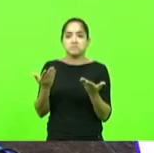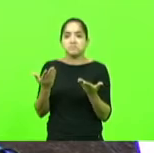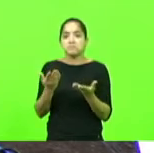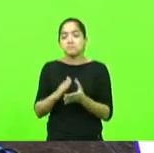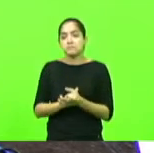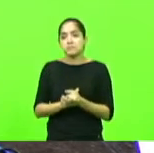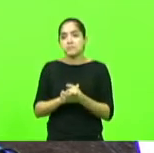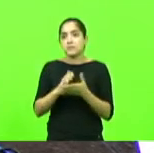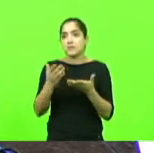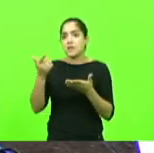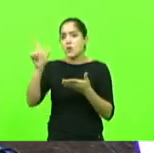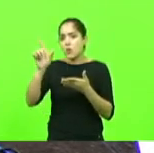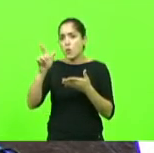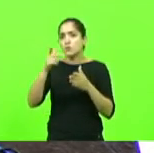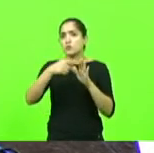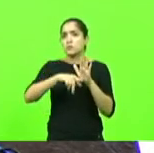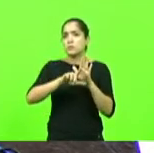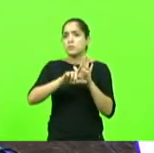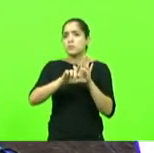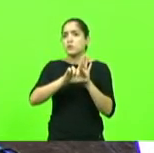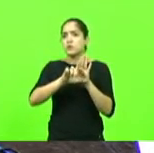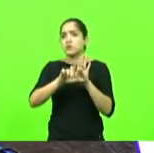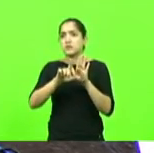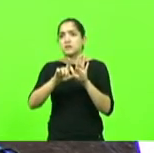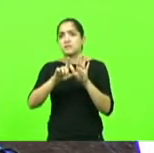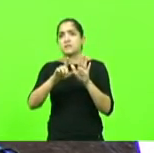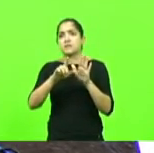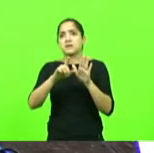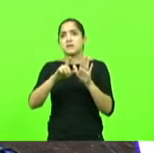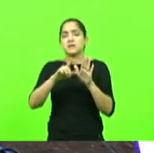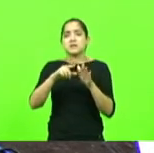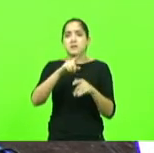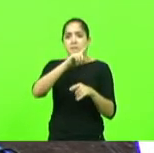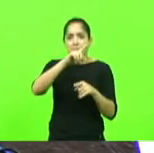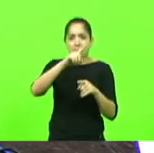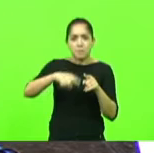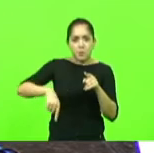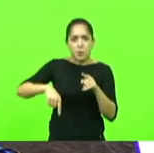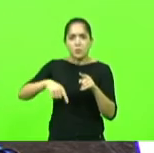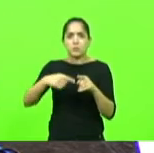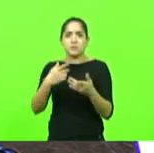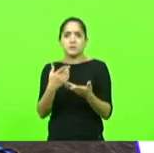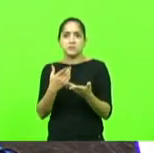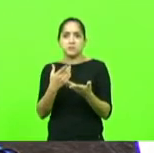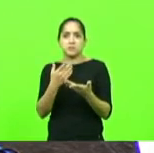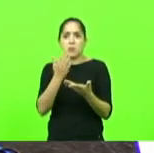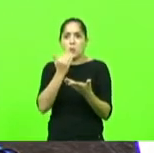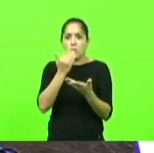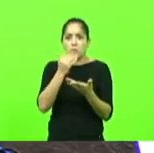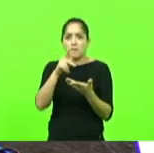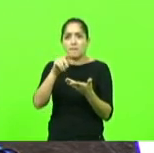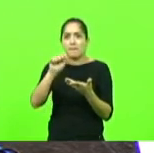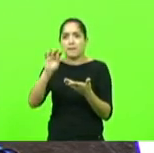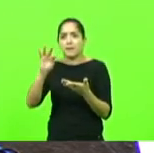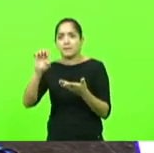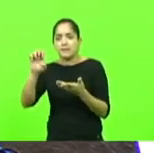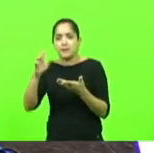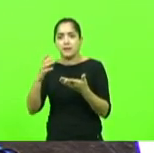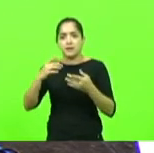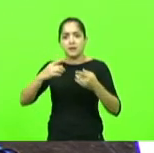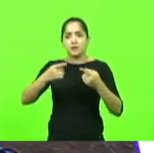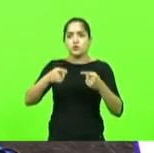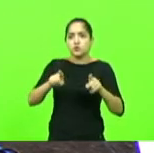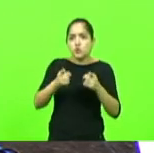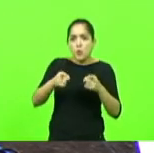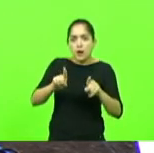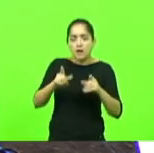Tem outro projeto dele aí que proíbe patê. Não pode comer patê. Daqui a pouco eles não vão poder fazer churrasco. Acabaram